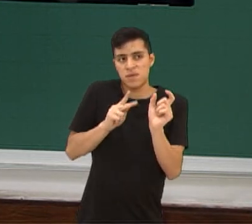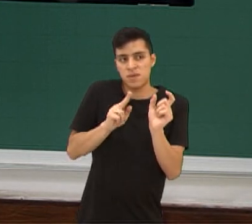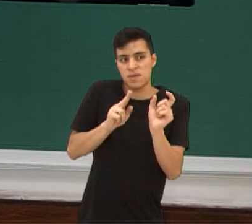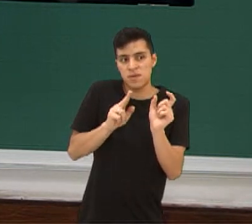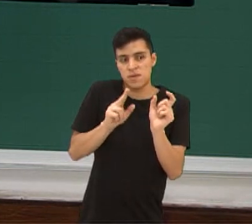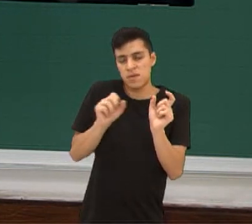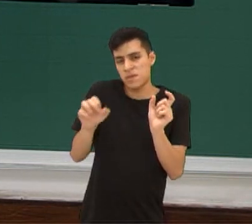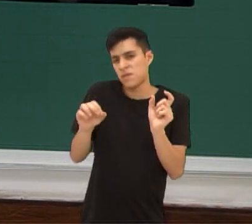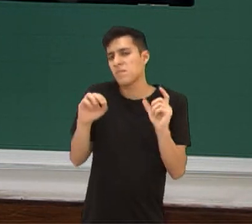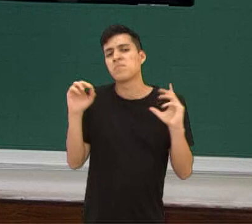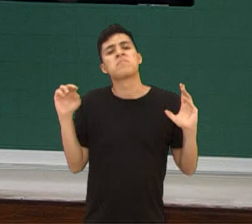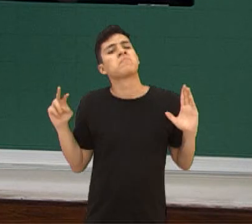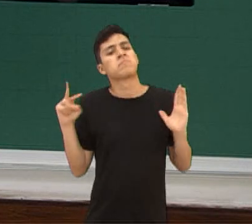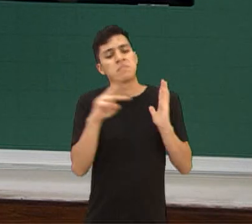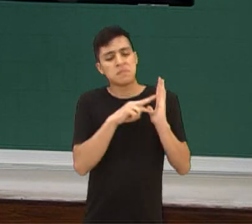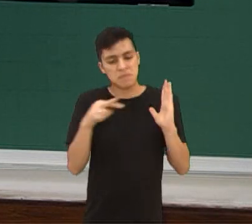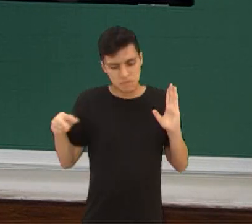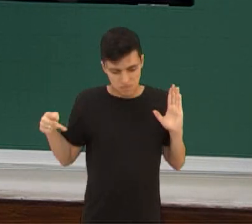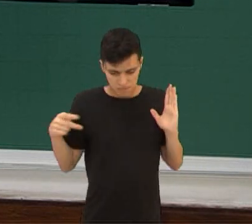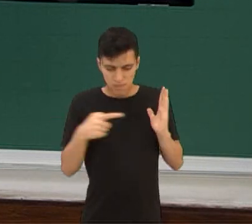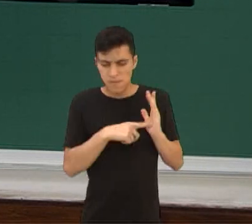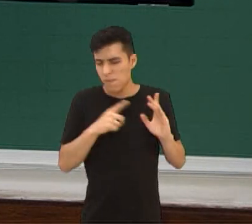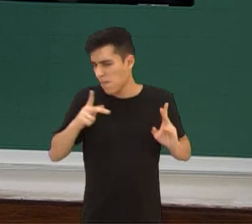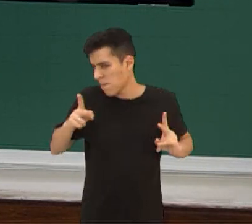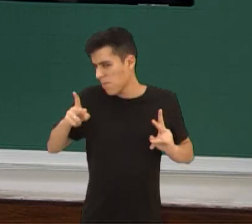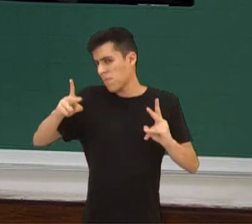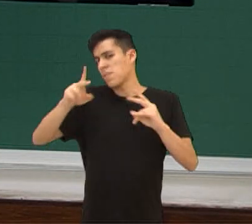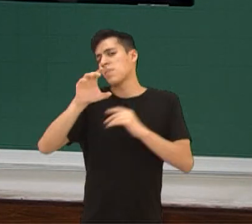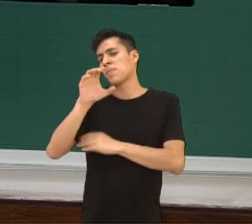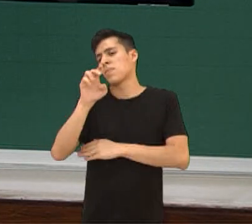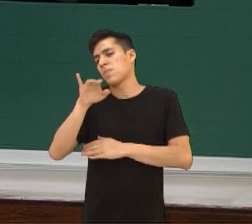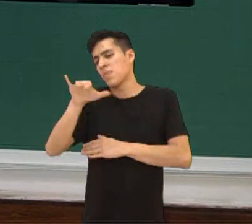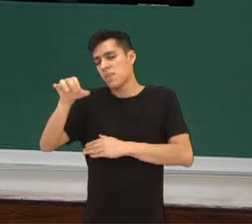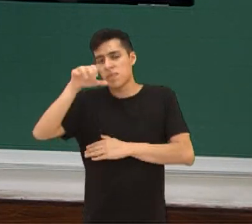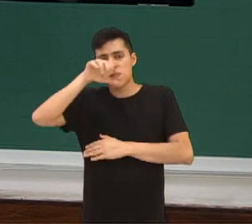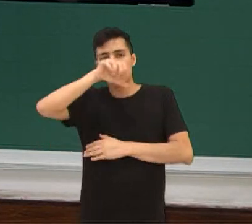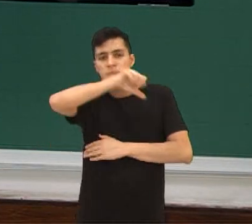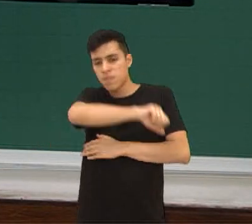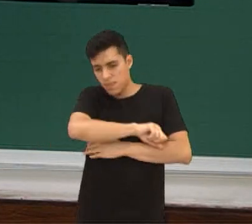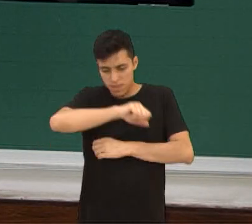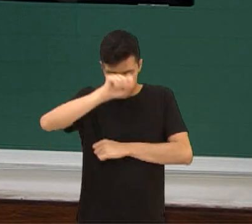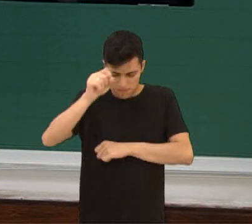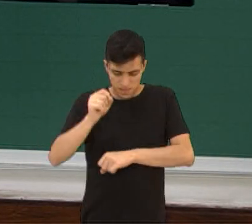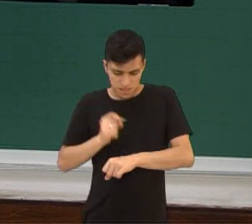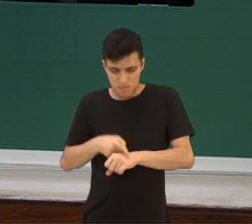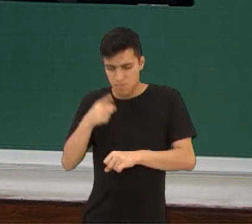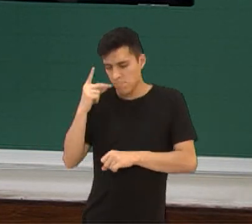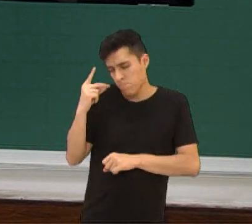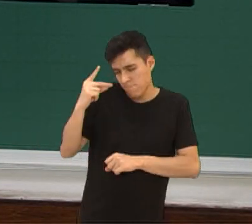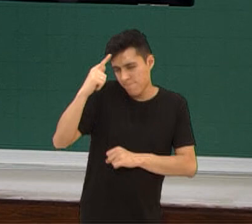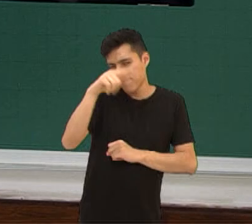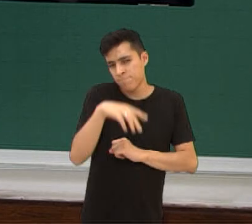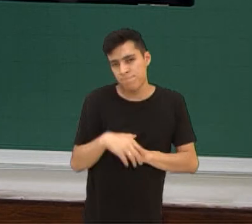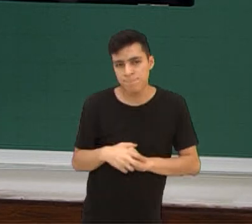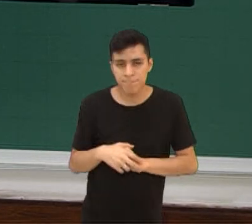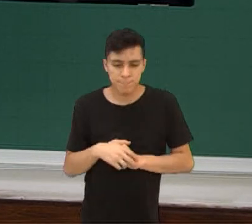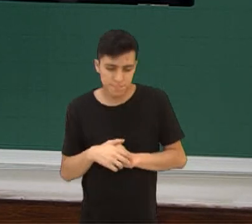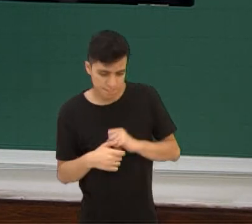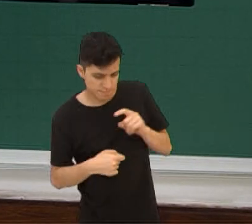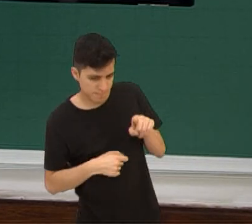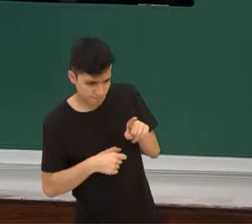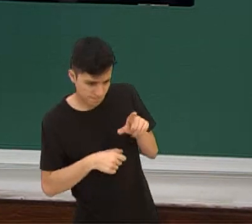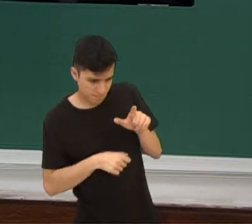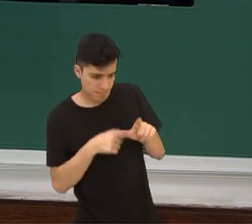O se puso significa o mesmo que câmbio rápido e momentâneo, né? É uma